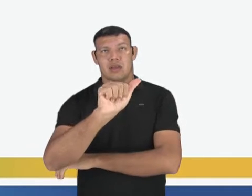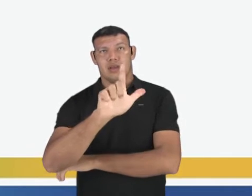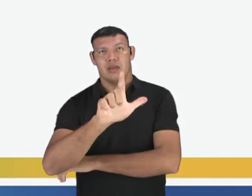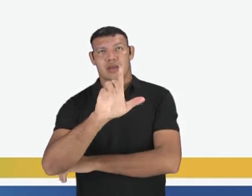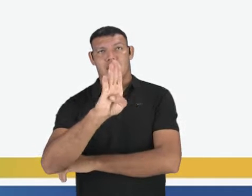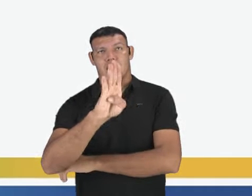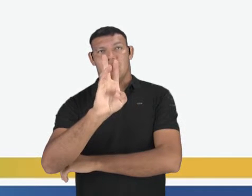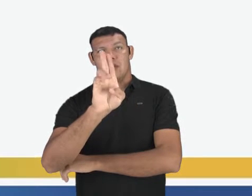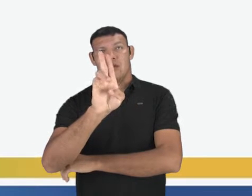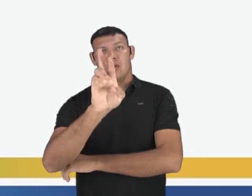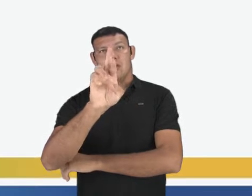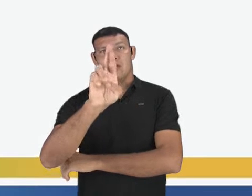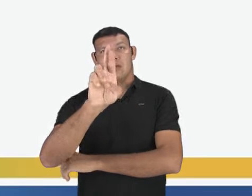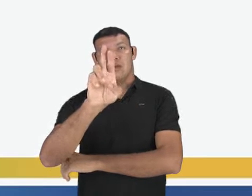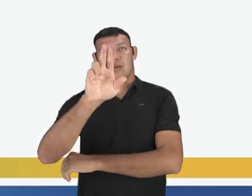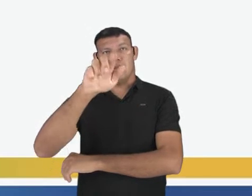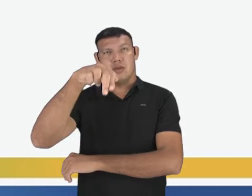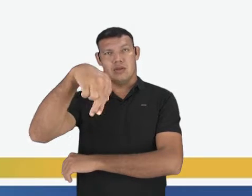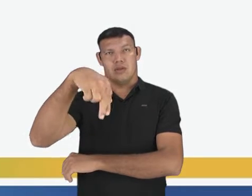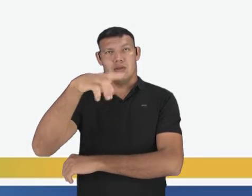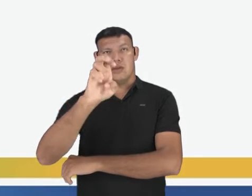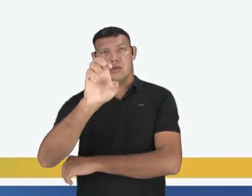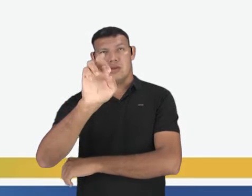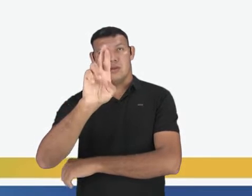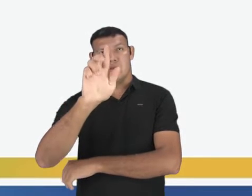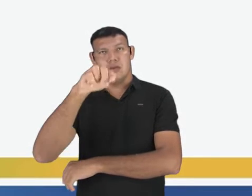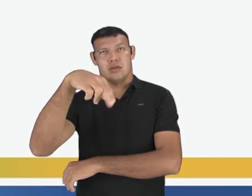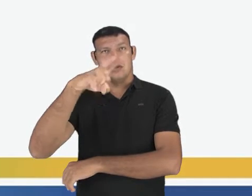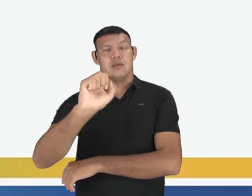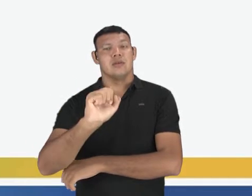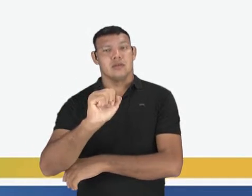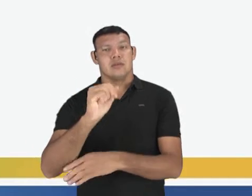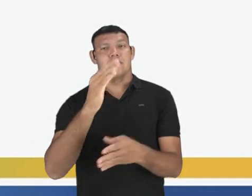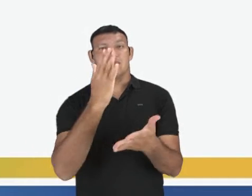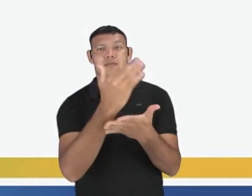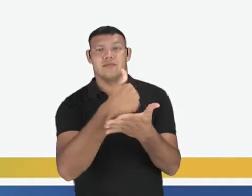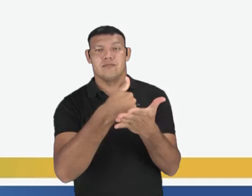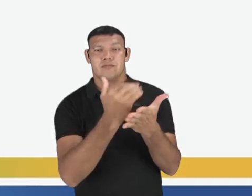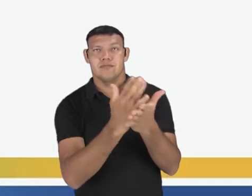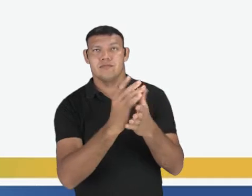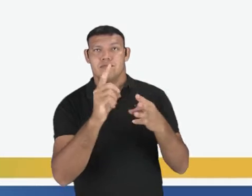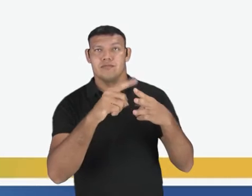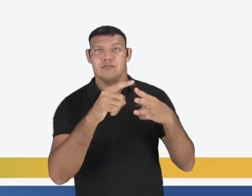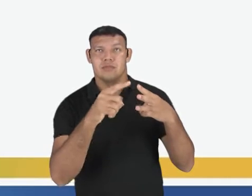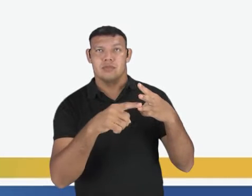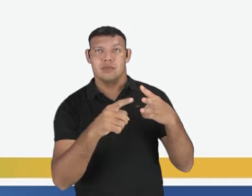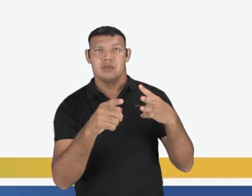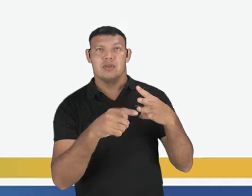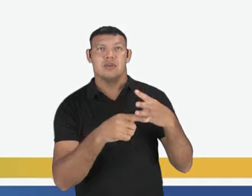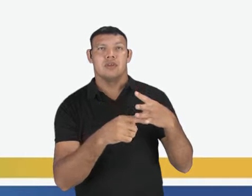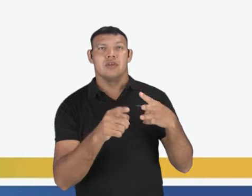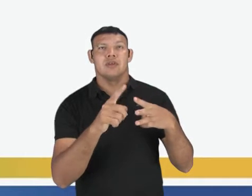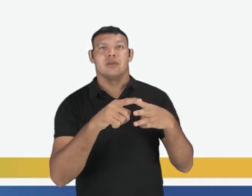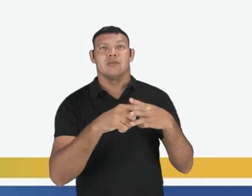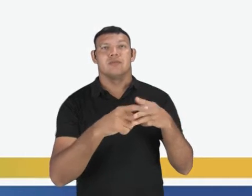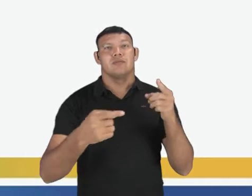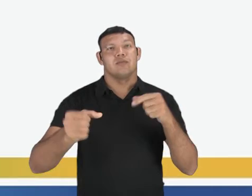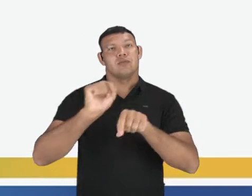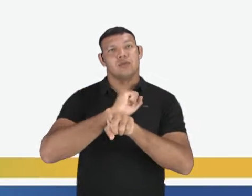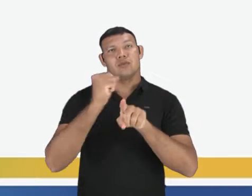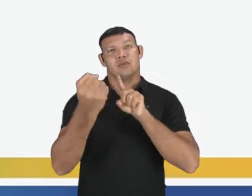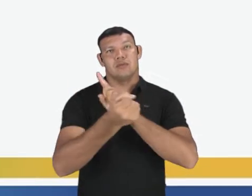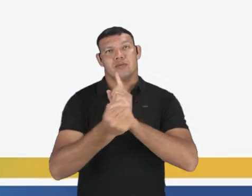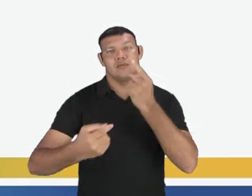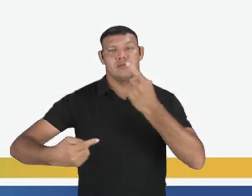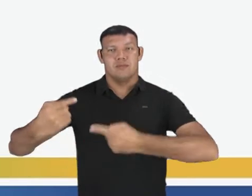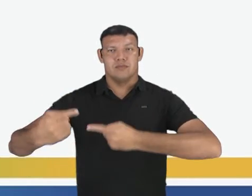divide essas instituições em sociais, políticas e econômicas, E argumenta que são as instituições que,